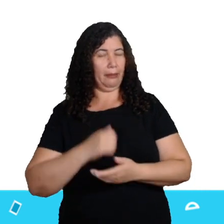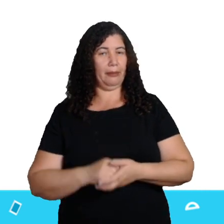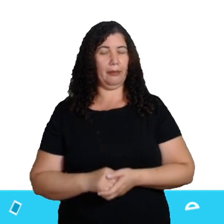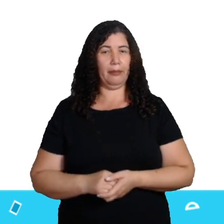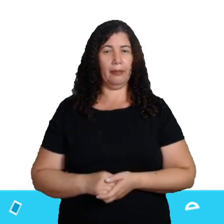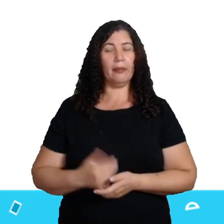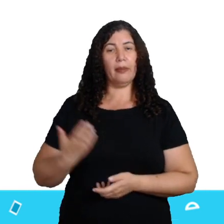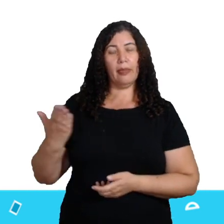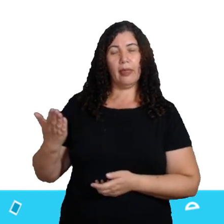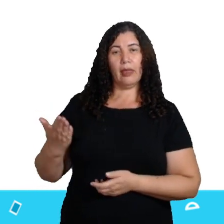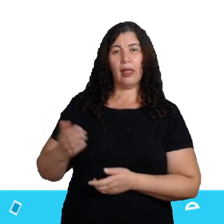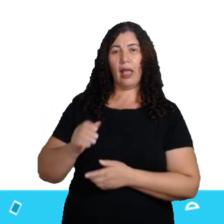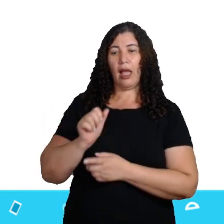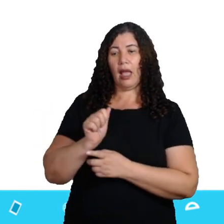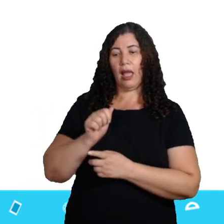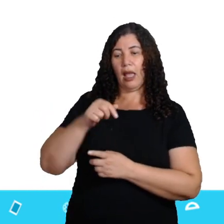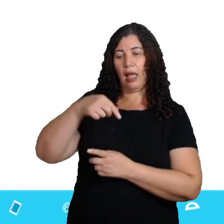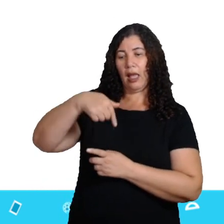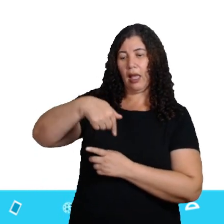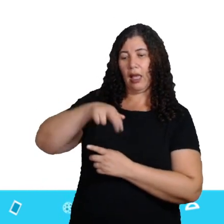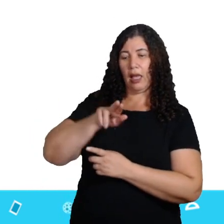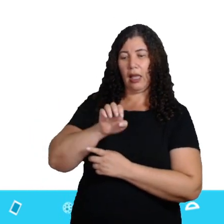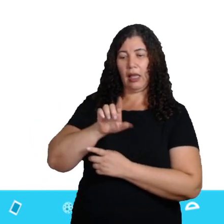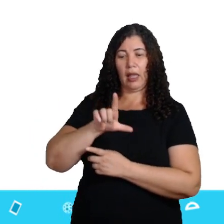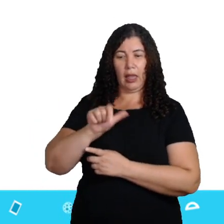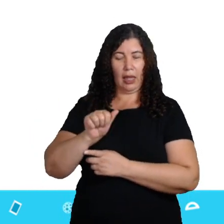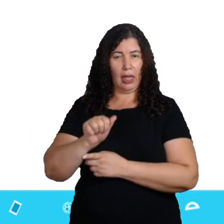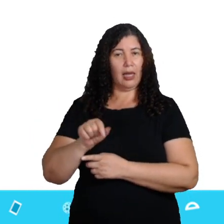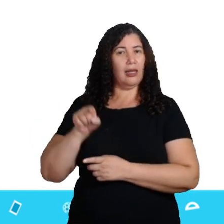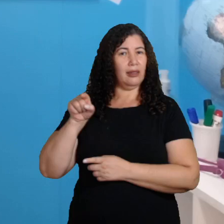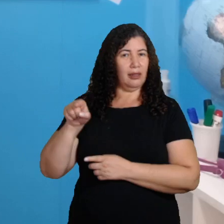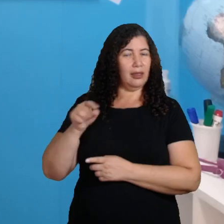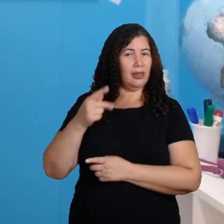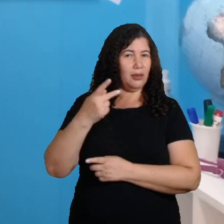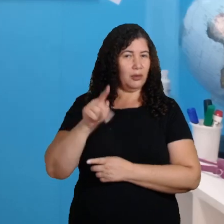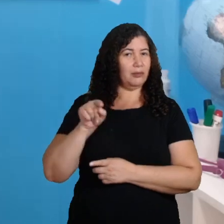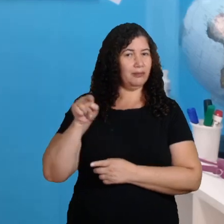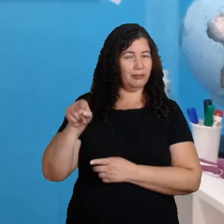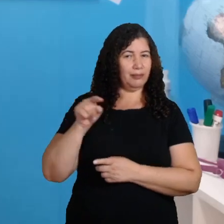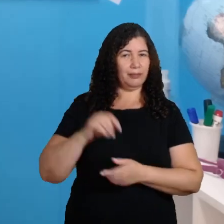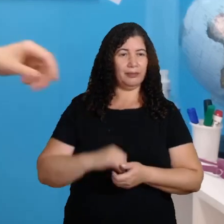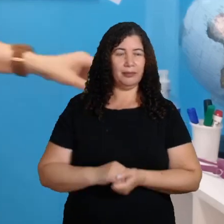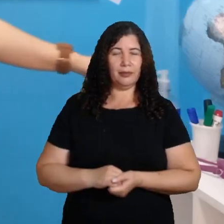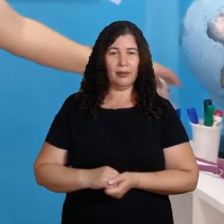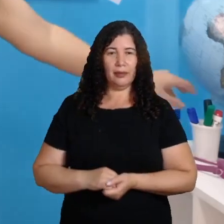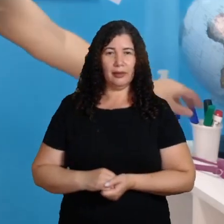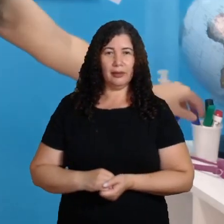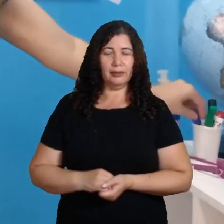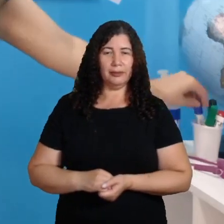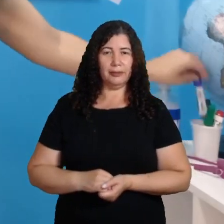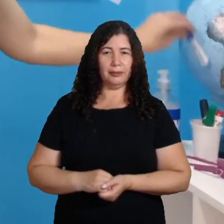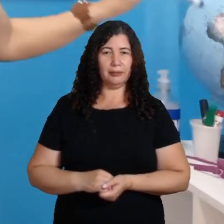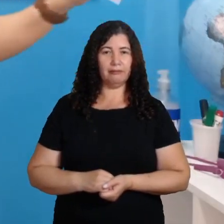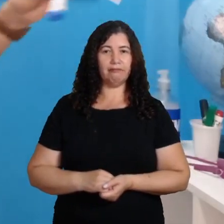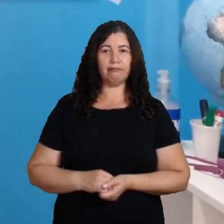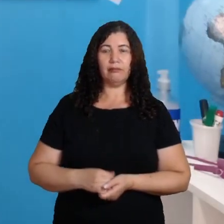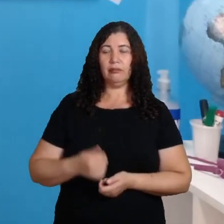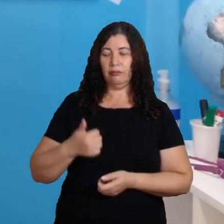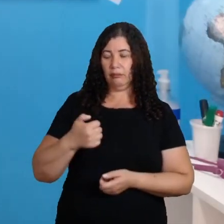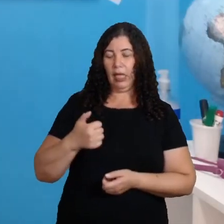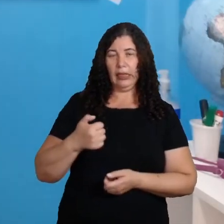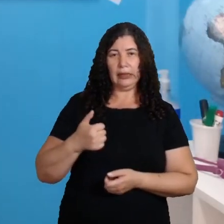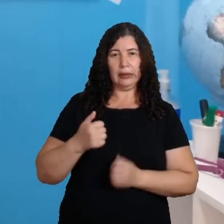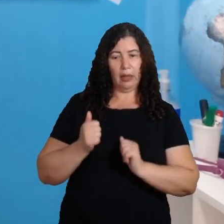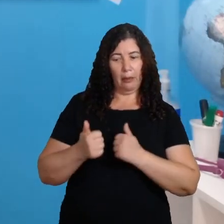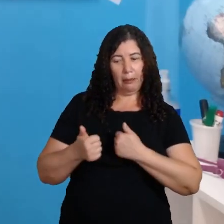sequência, aquela caneta é sua. Vejam bem, se eu estou falando de uma caneta que está